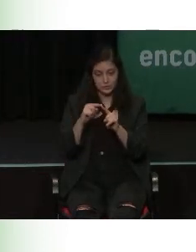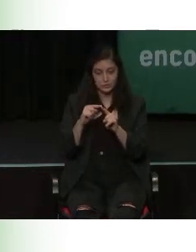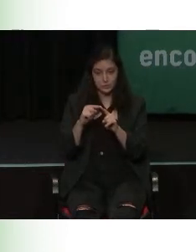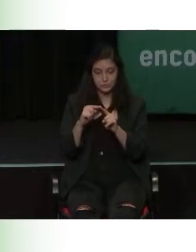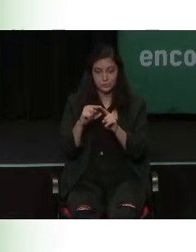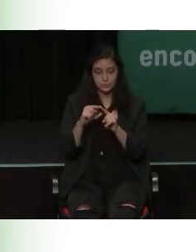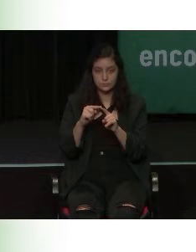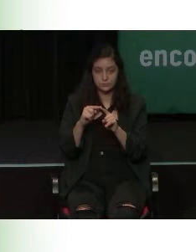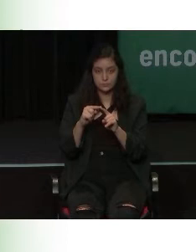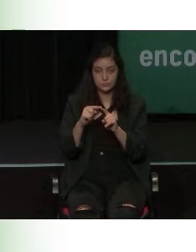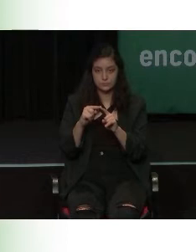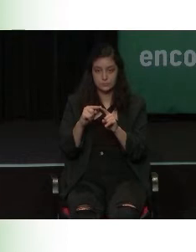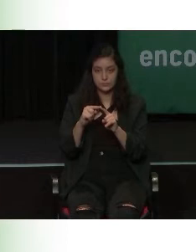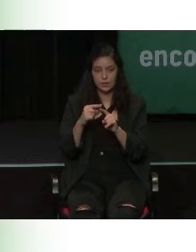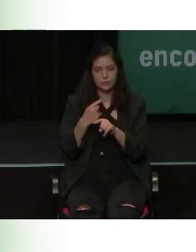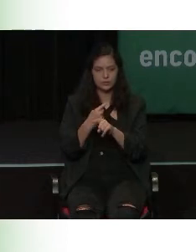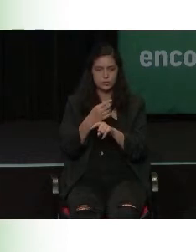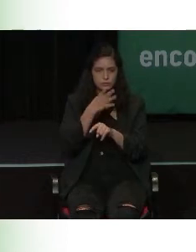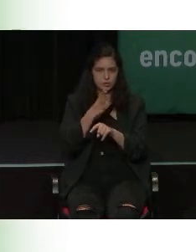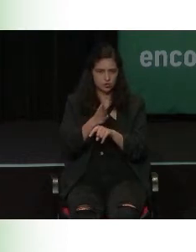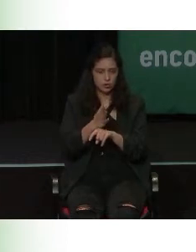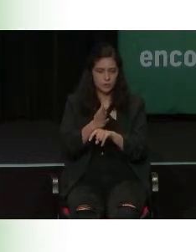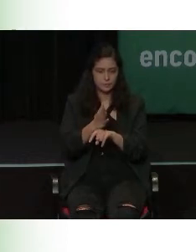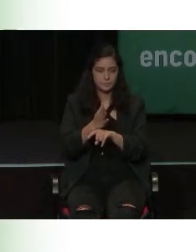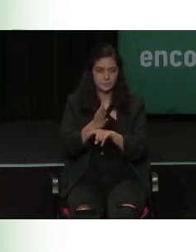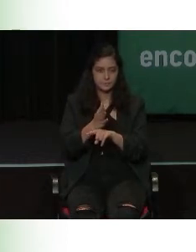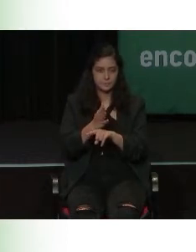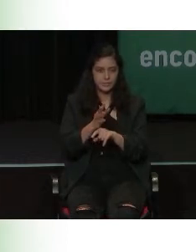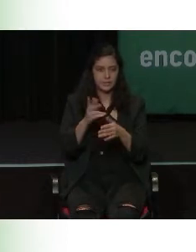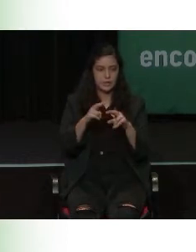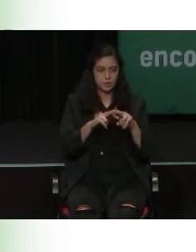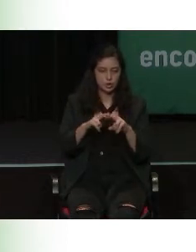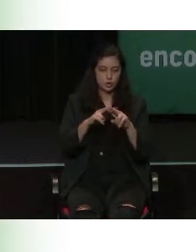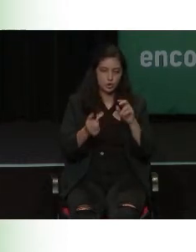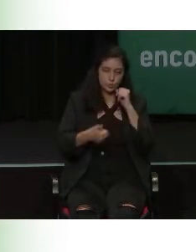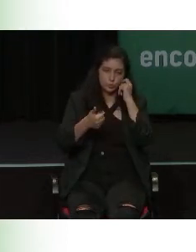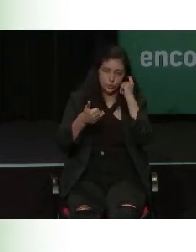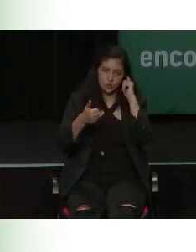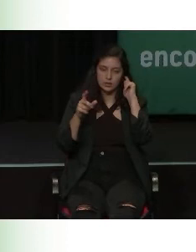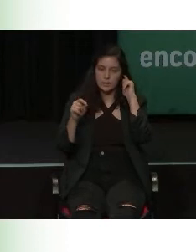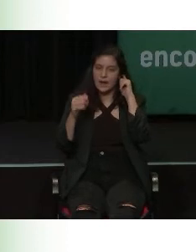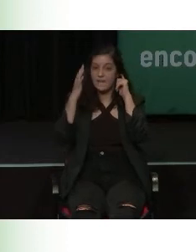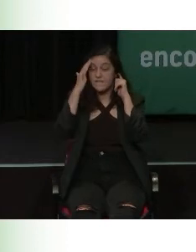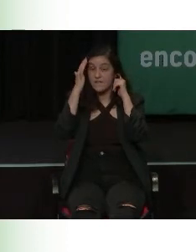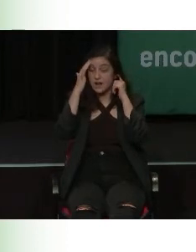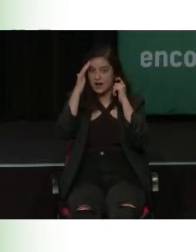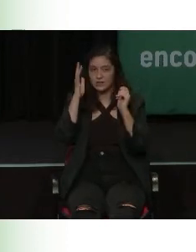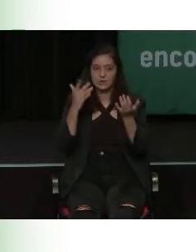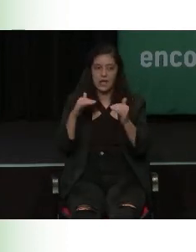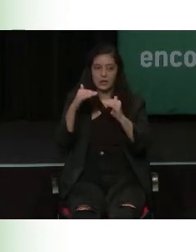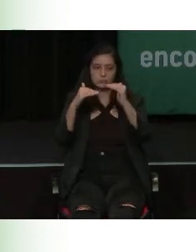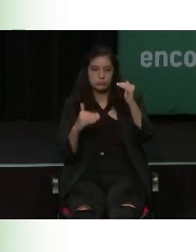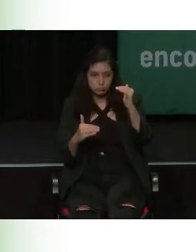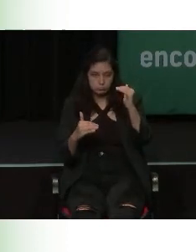aquela resposta que eu referi, quer às questões de melhorar o diagnóstico, quer à previsão de